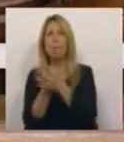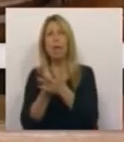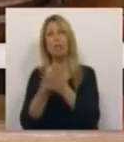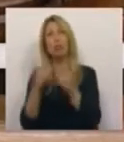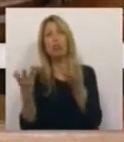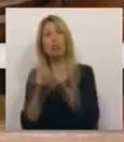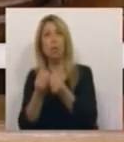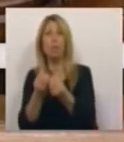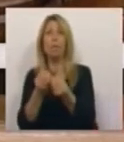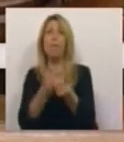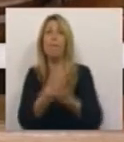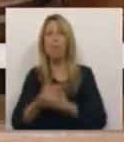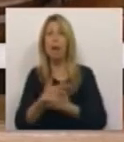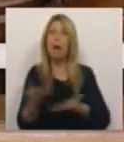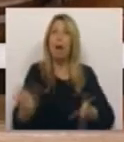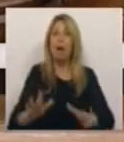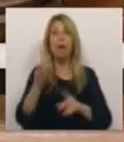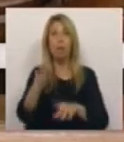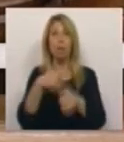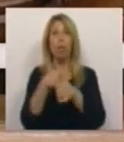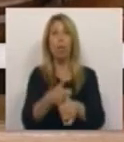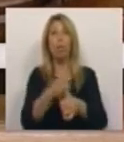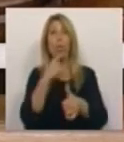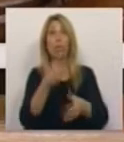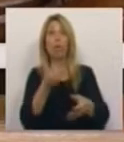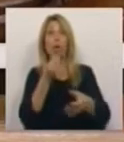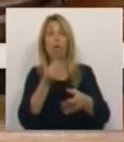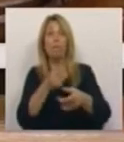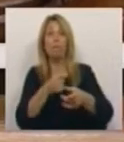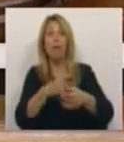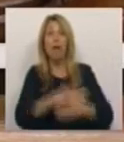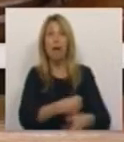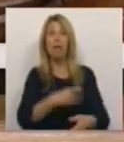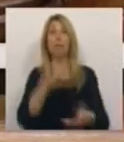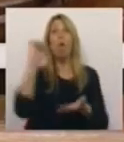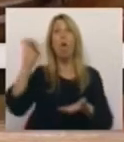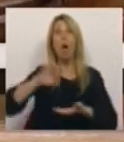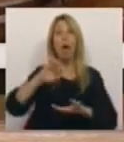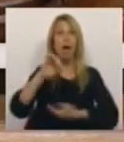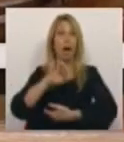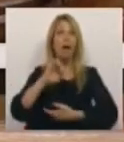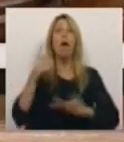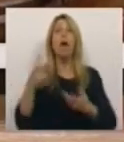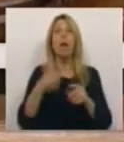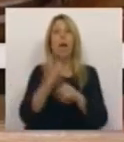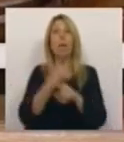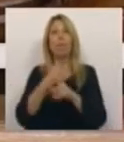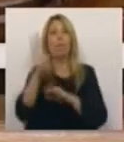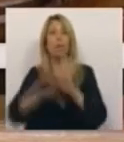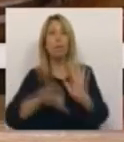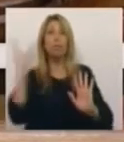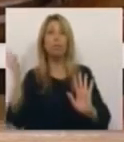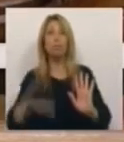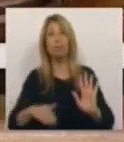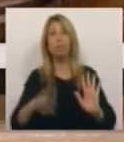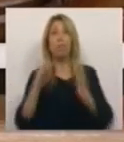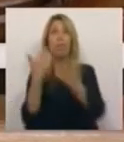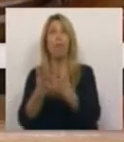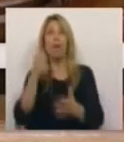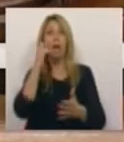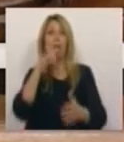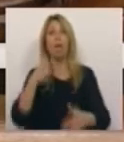horário para aleitamento e amamentação, e trabalhadoras em situação precária a quem não é reconhecido o direito à licença de maternidade.